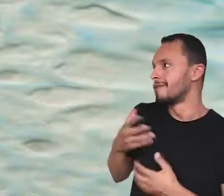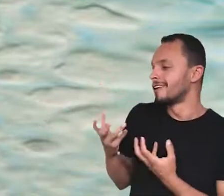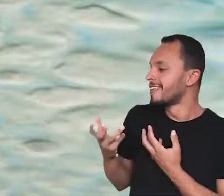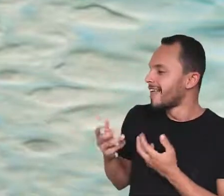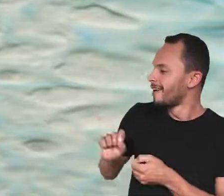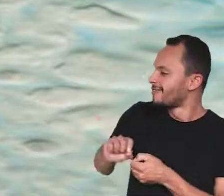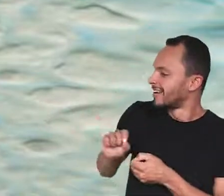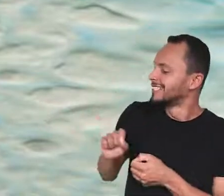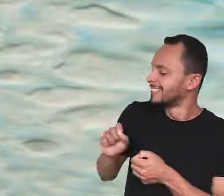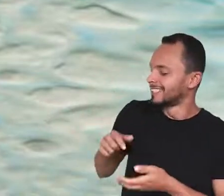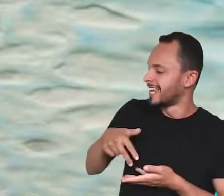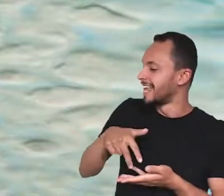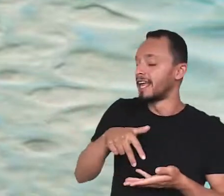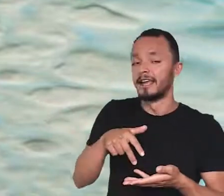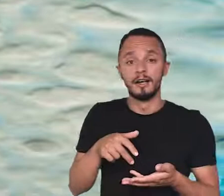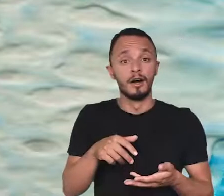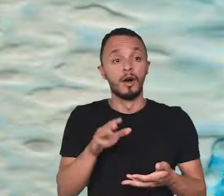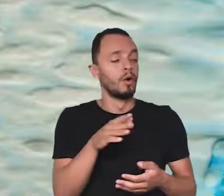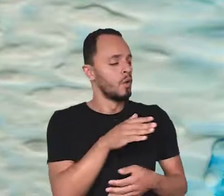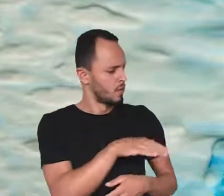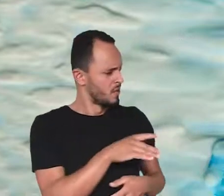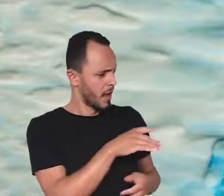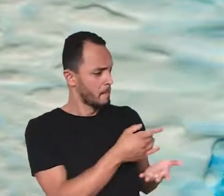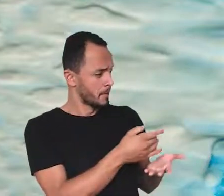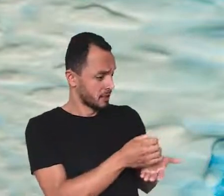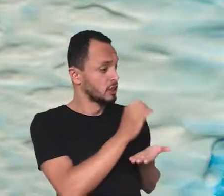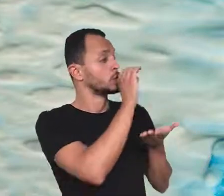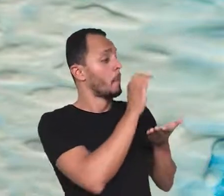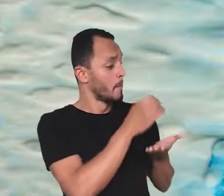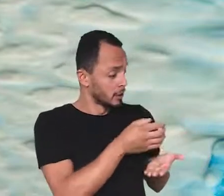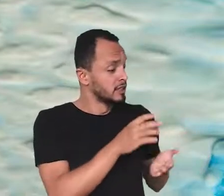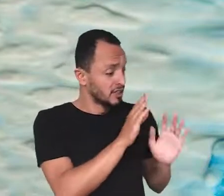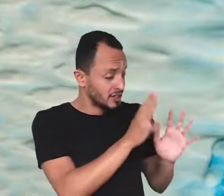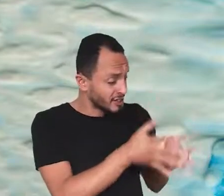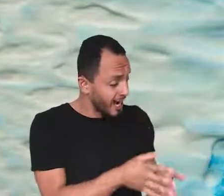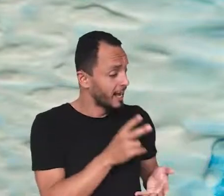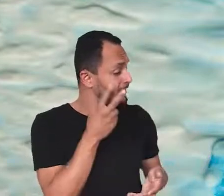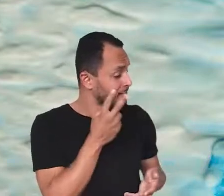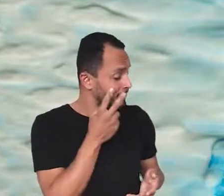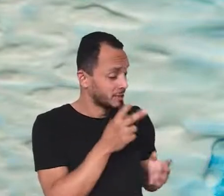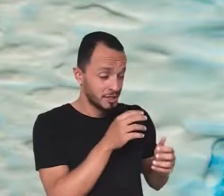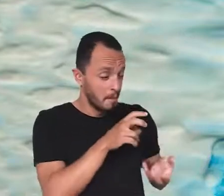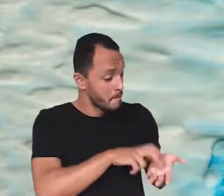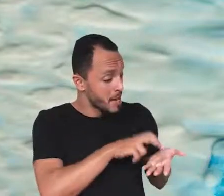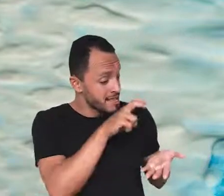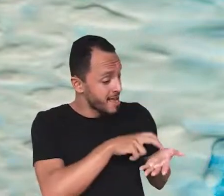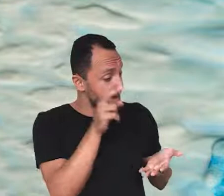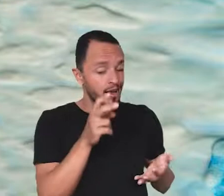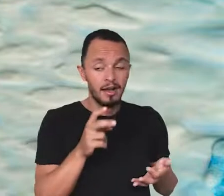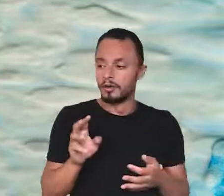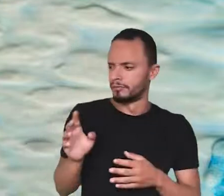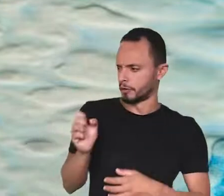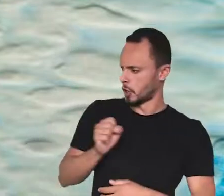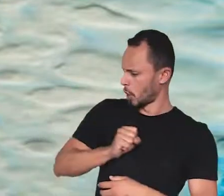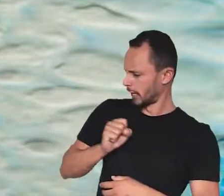Ih, desacuenda, mulher. Já tá bebendo de manhã, é? Amiga, você tem coração de pedra? Olha que história linda da mana